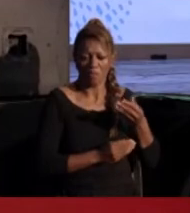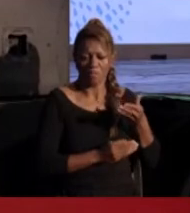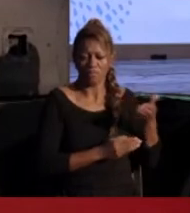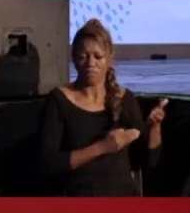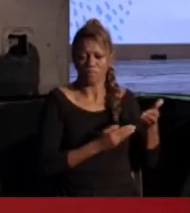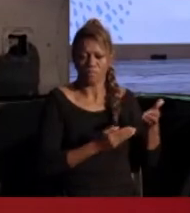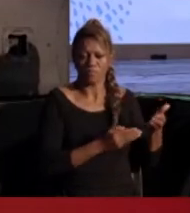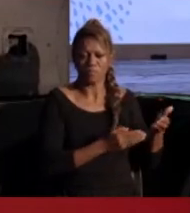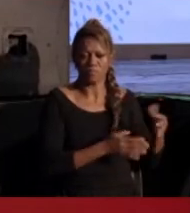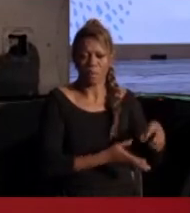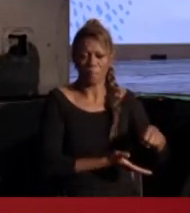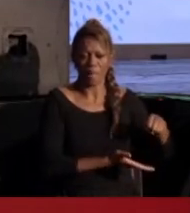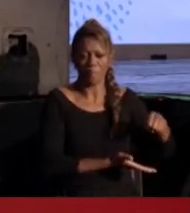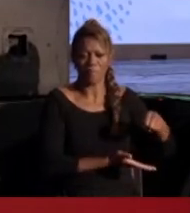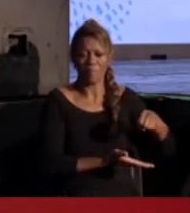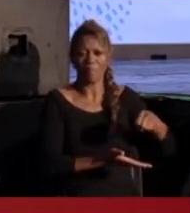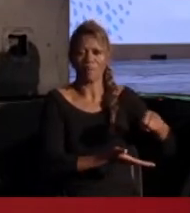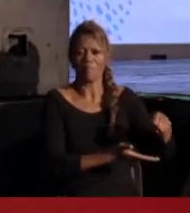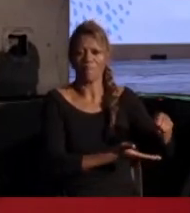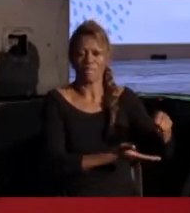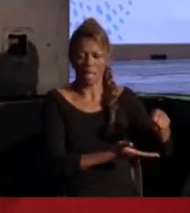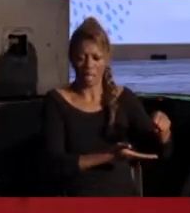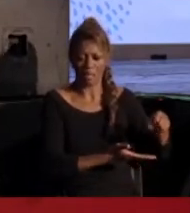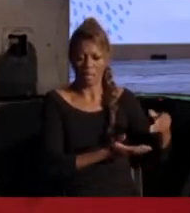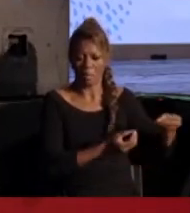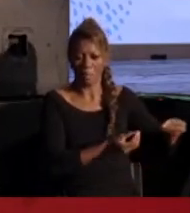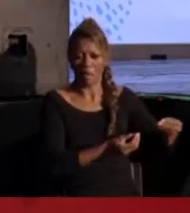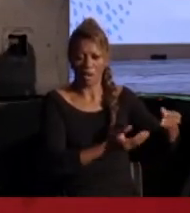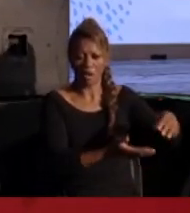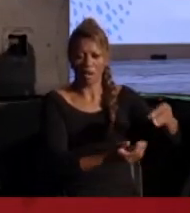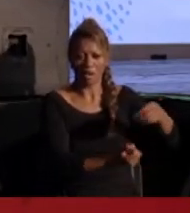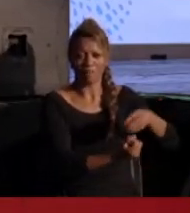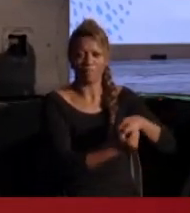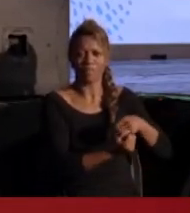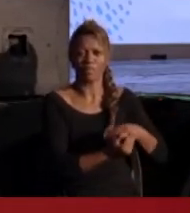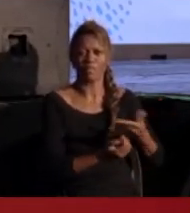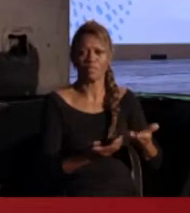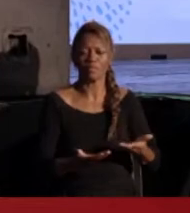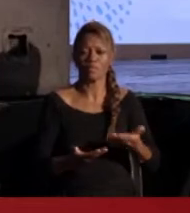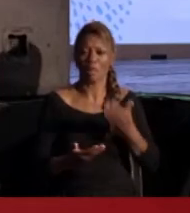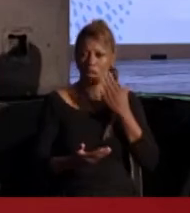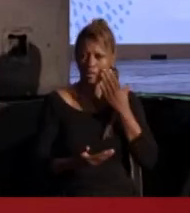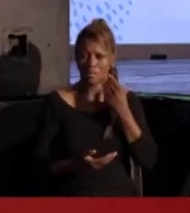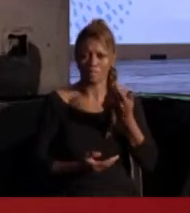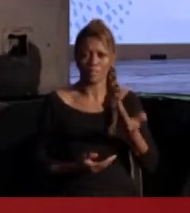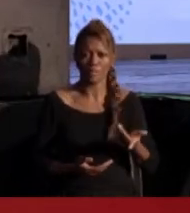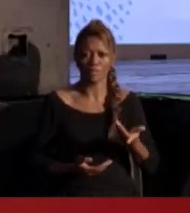entre o alvéolo até o banco. E ela disse que não sabia. Que